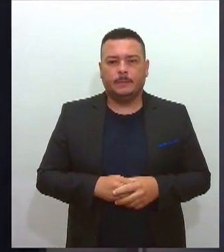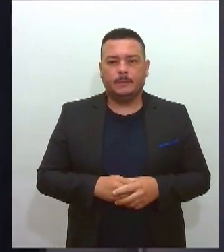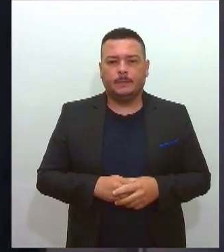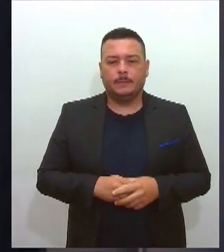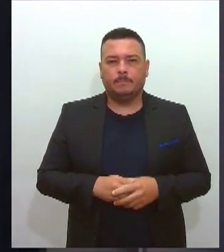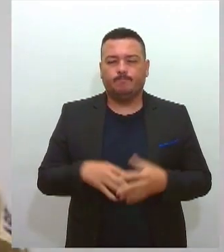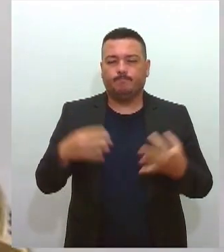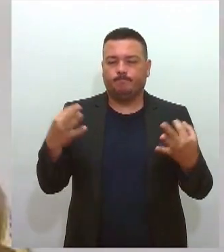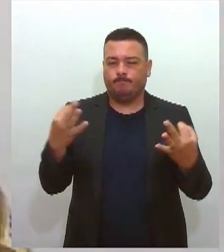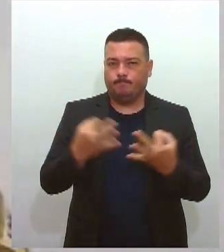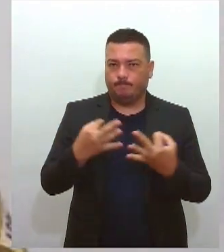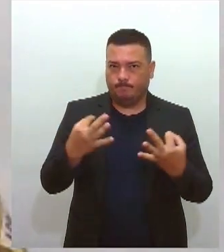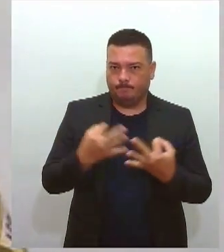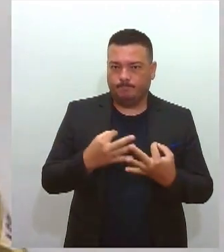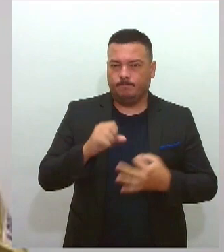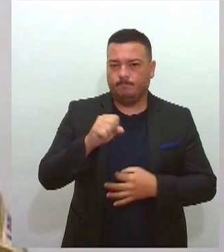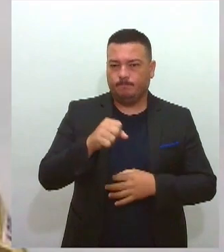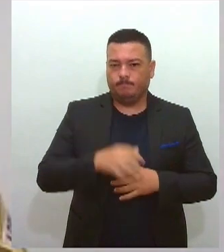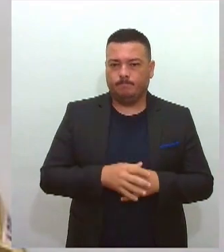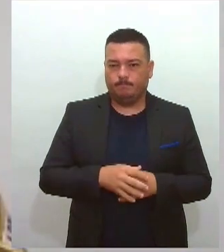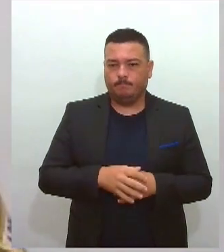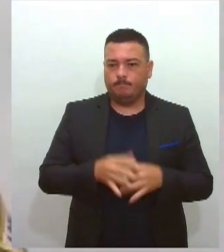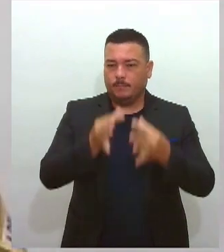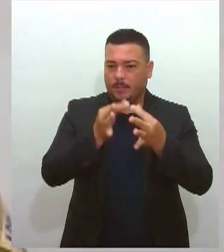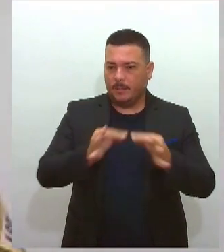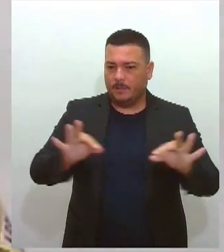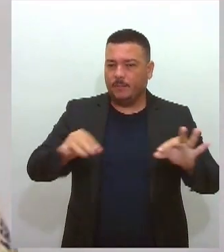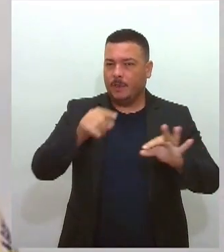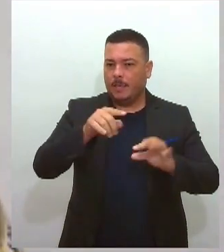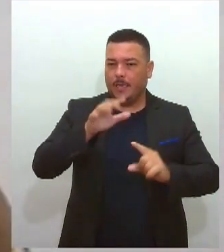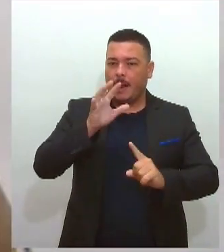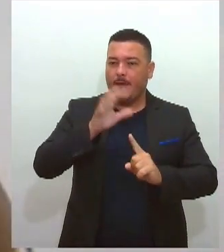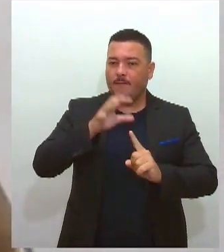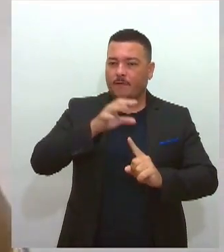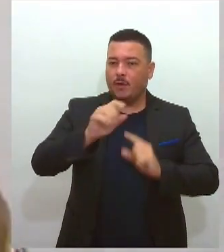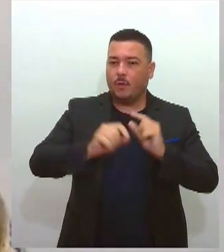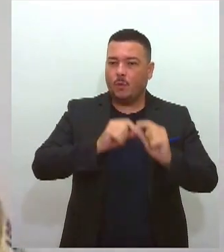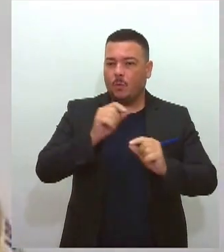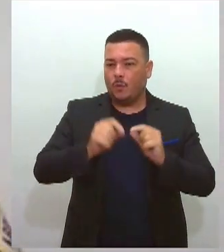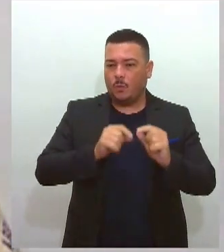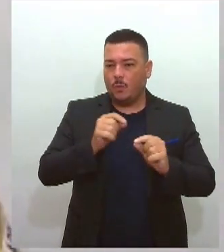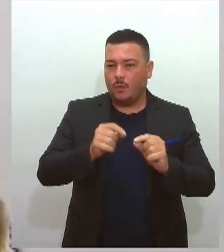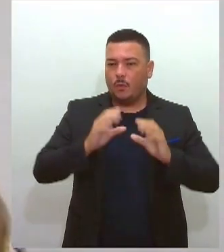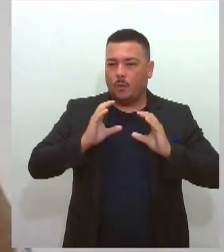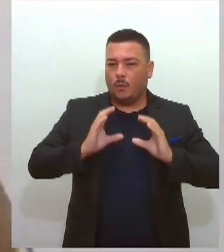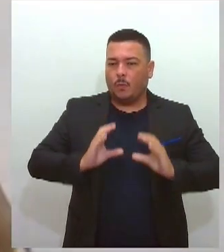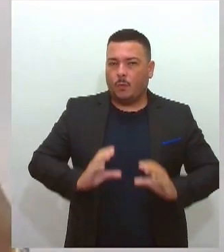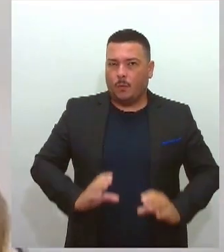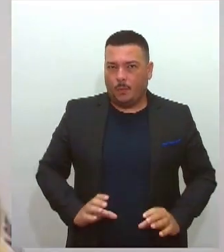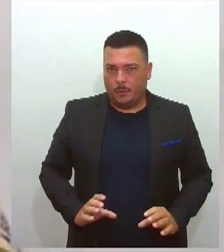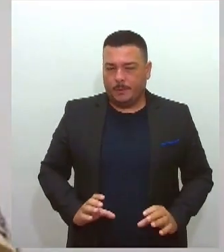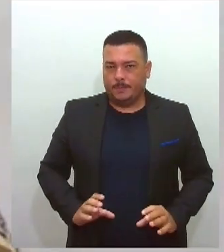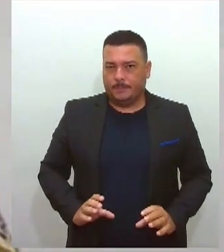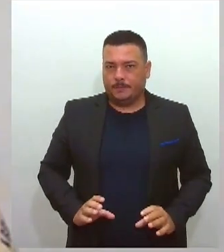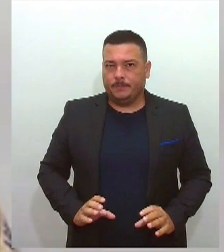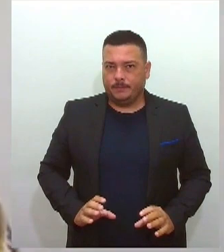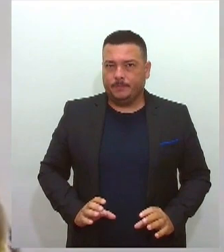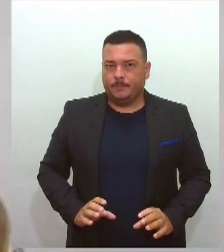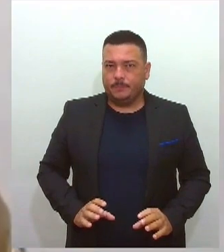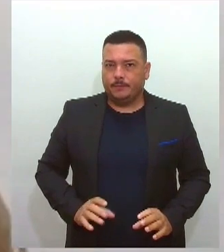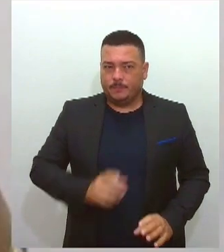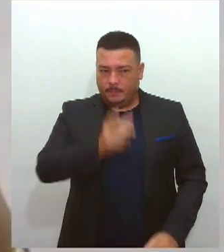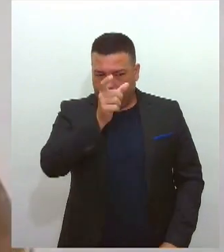Perfeitamente, né? A frase ela enfatiza um comportamento no condutor